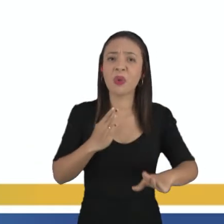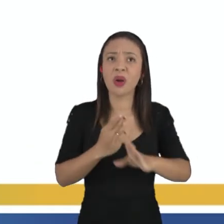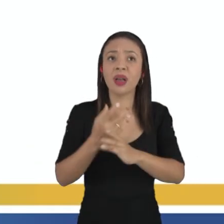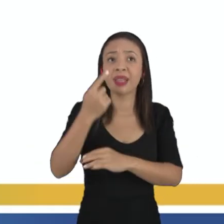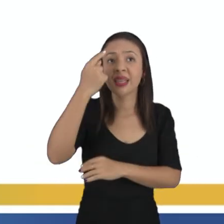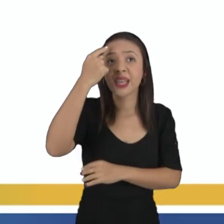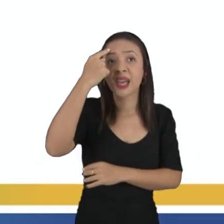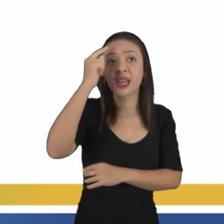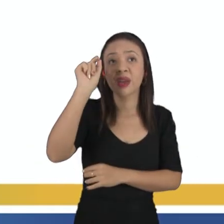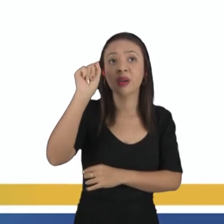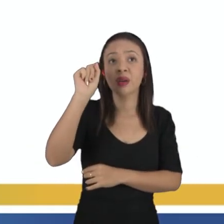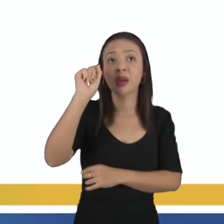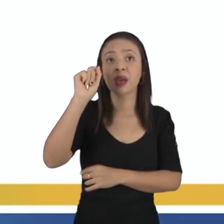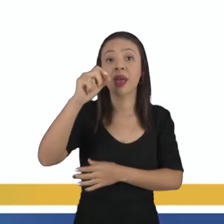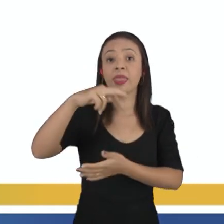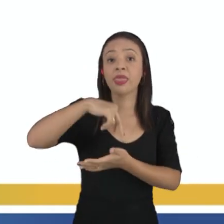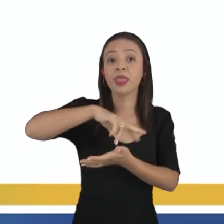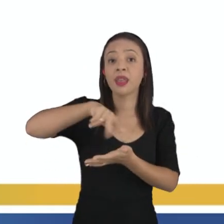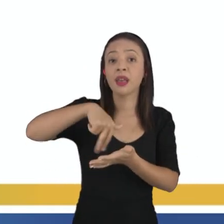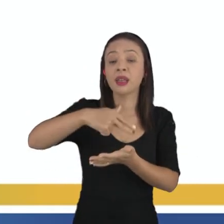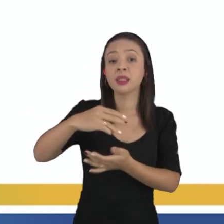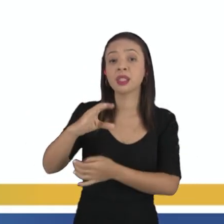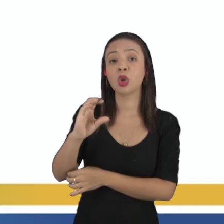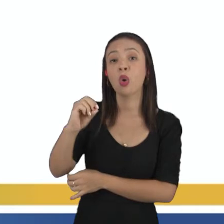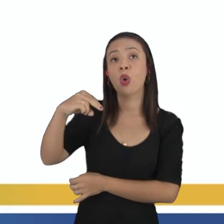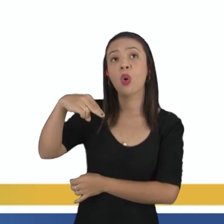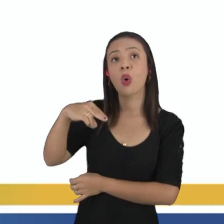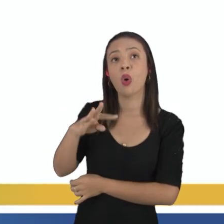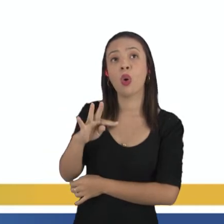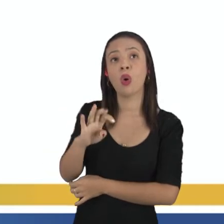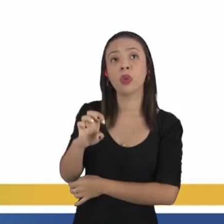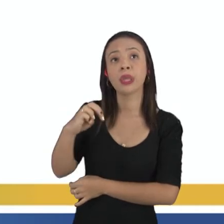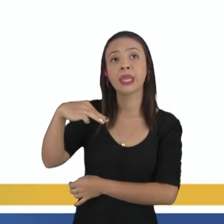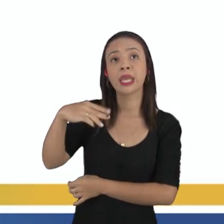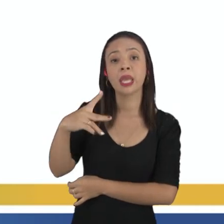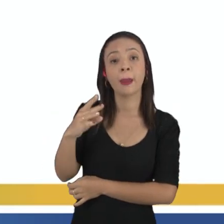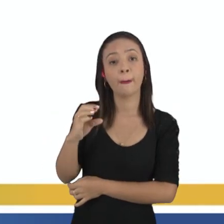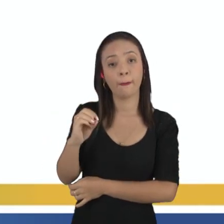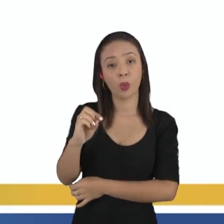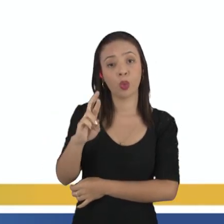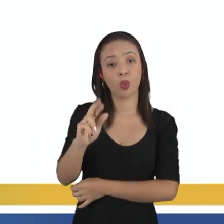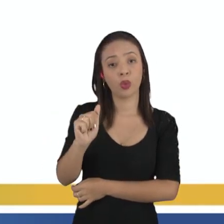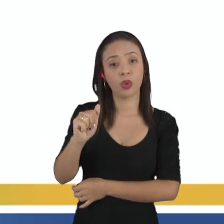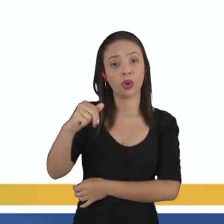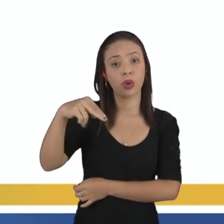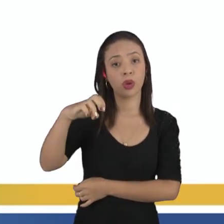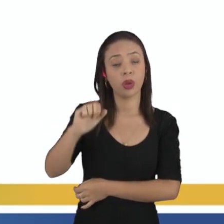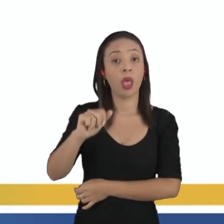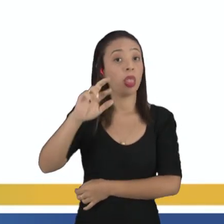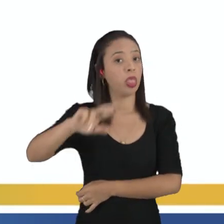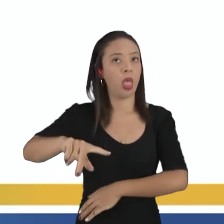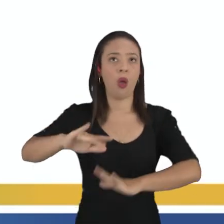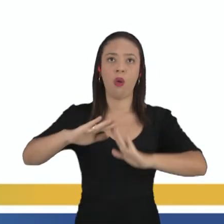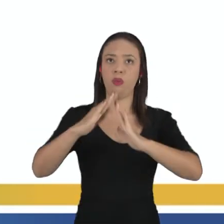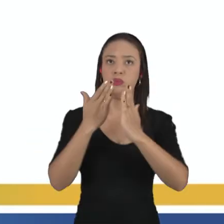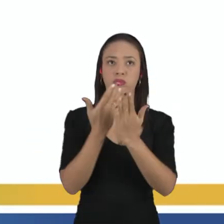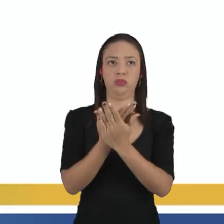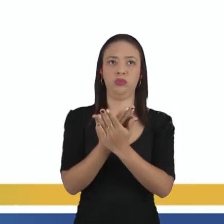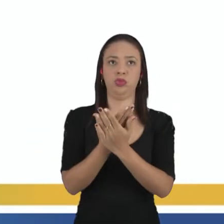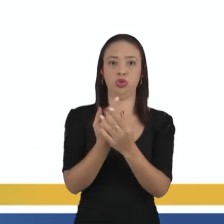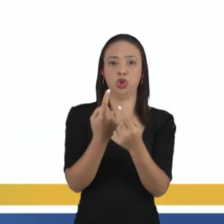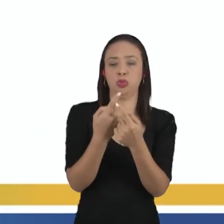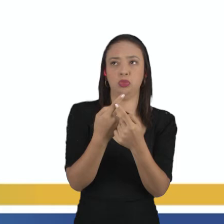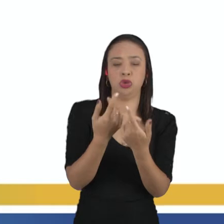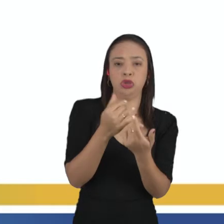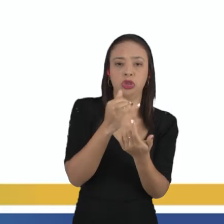da já mencionada dança contemporânea. A dança contemporânea não é uma escola, tipo de